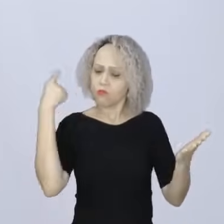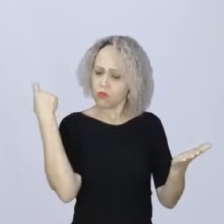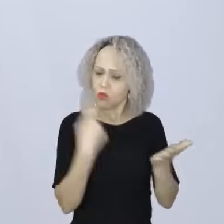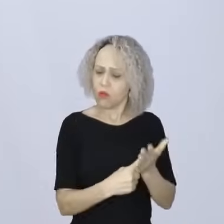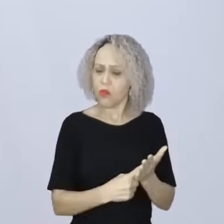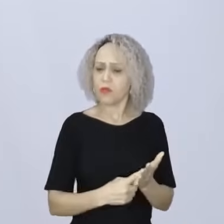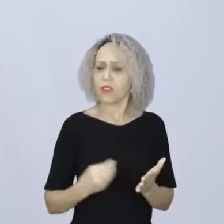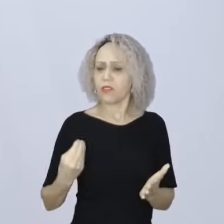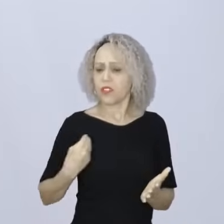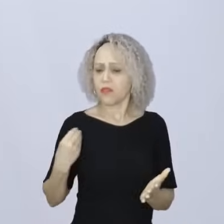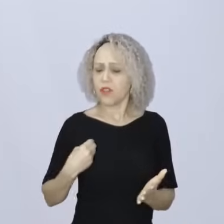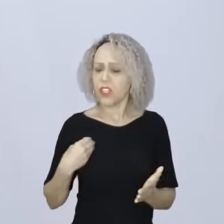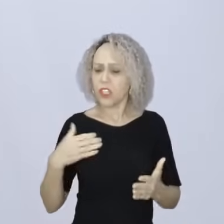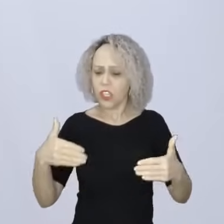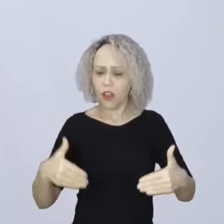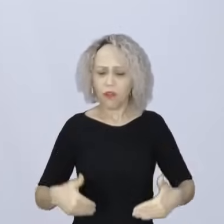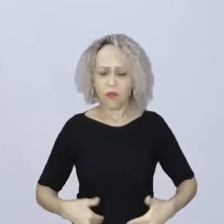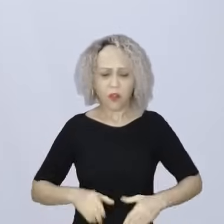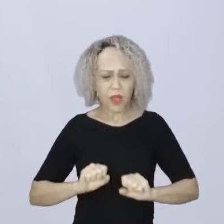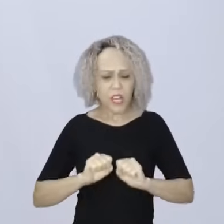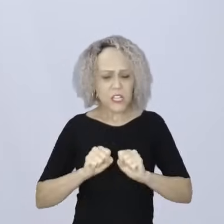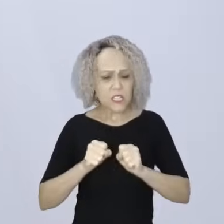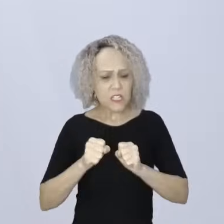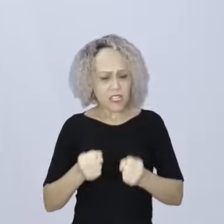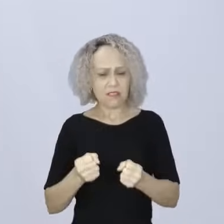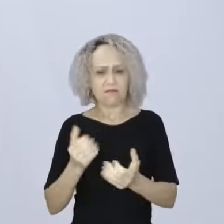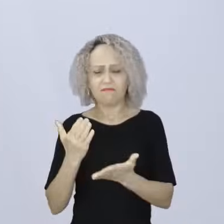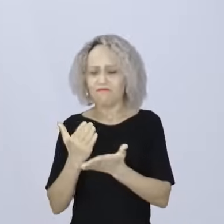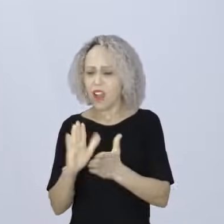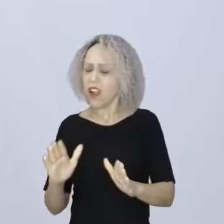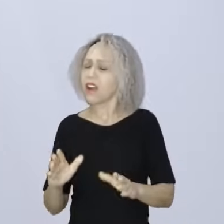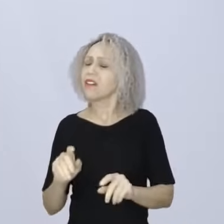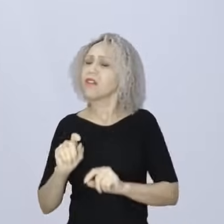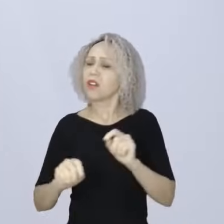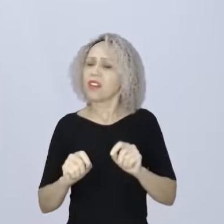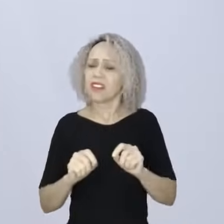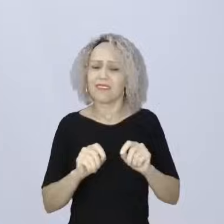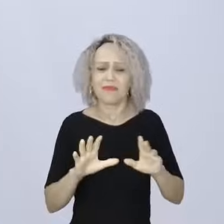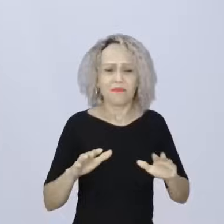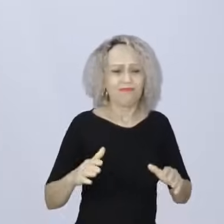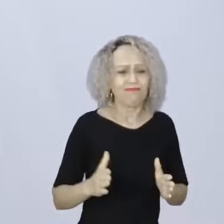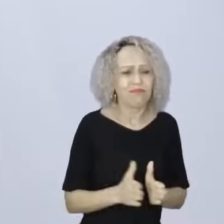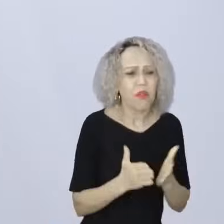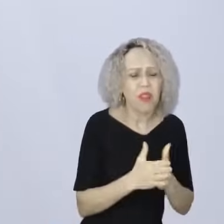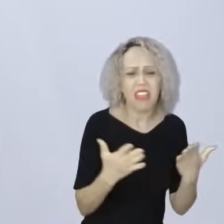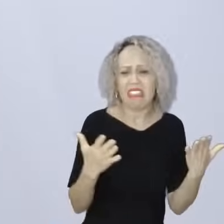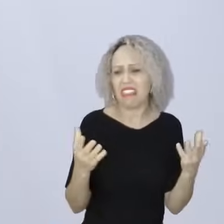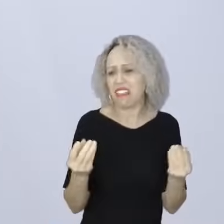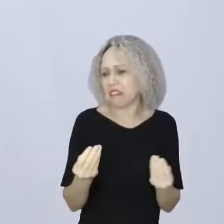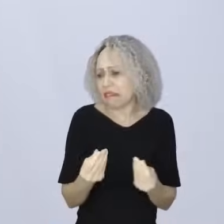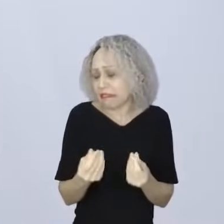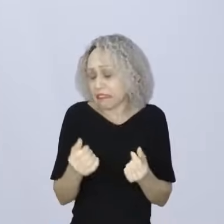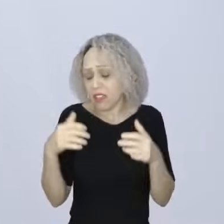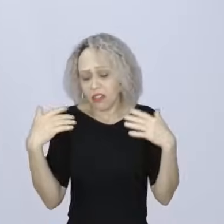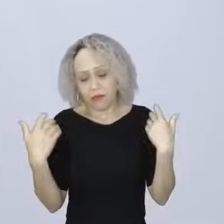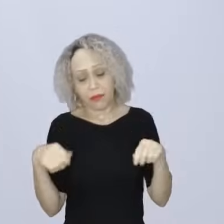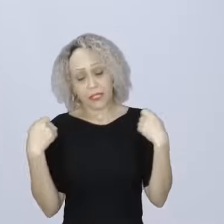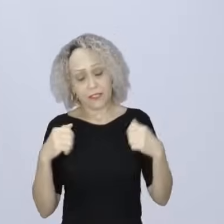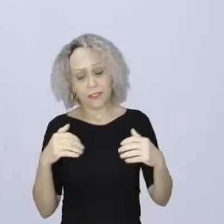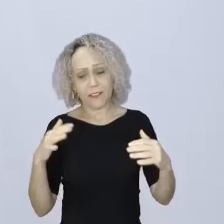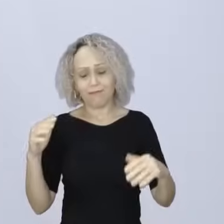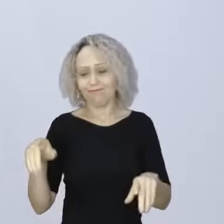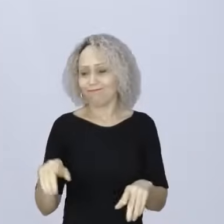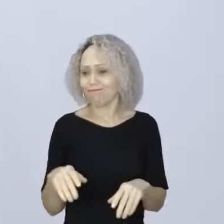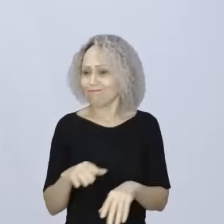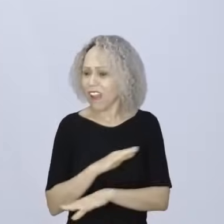fome e com a ascensão dos filhos do povo e com acabar com a miséria, com a pobreza e diminuir as